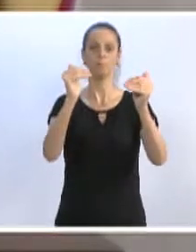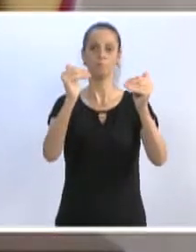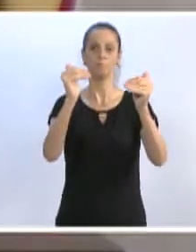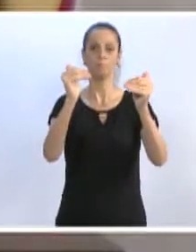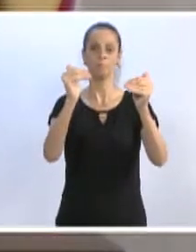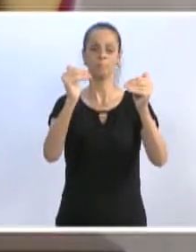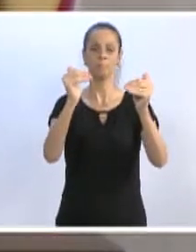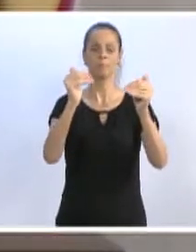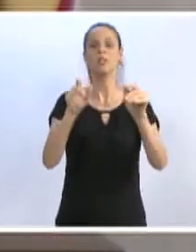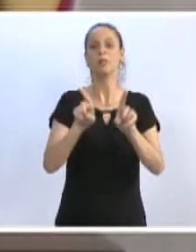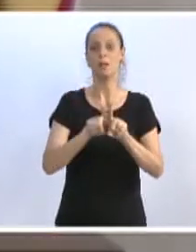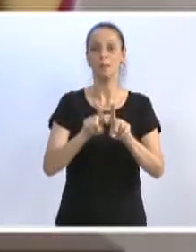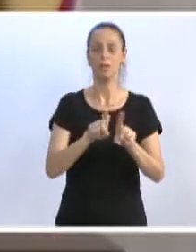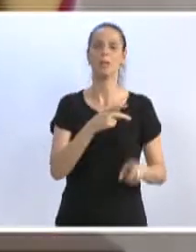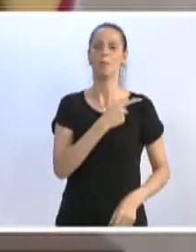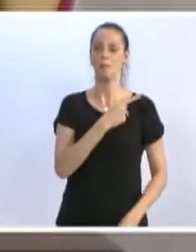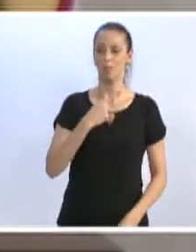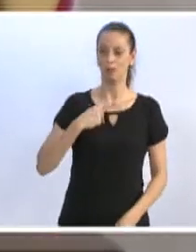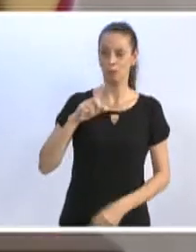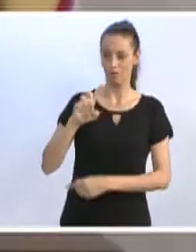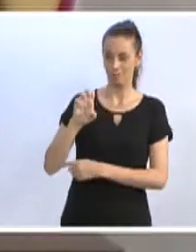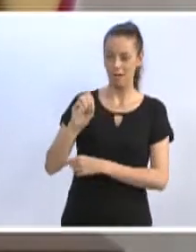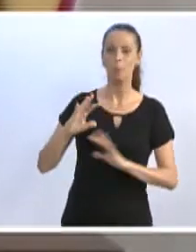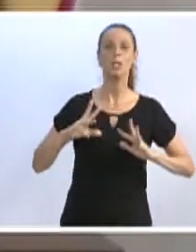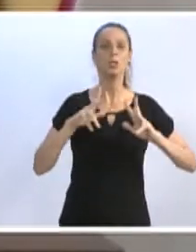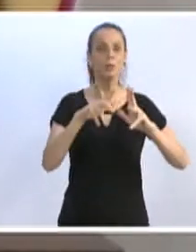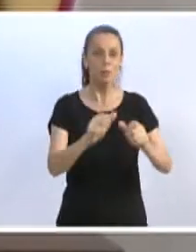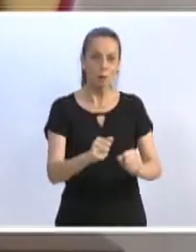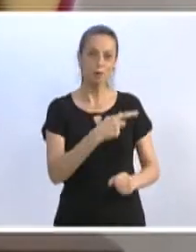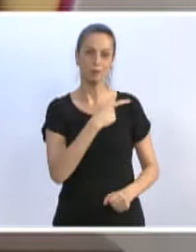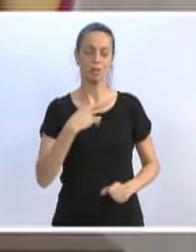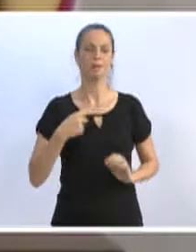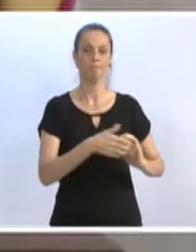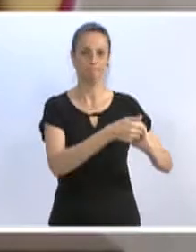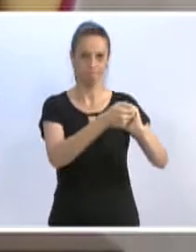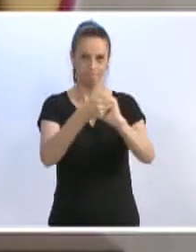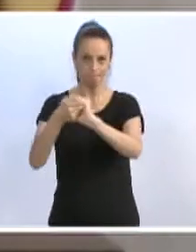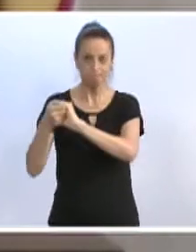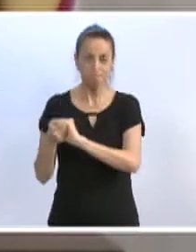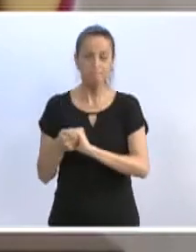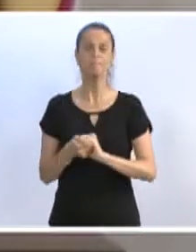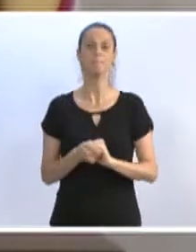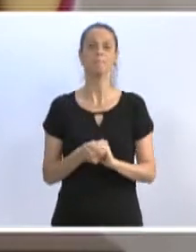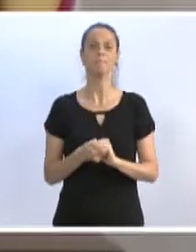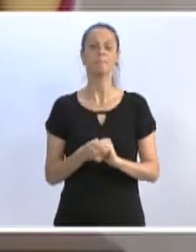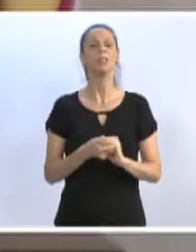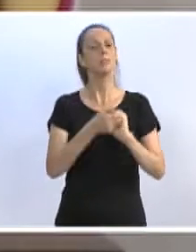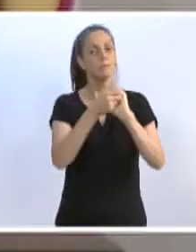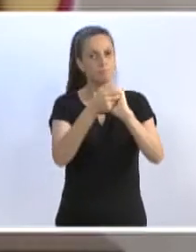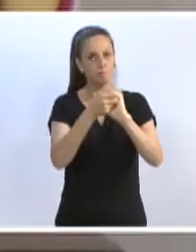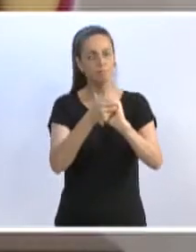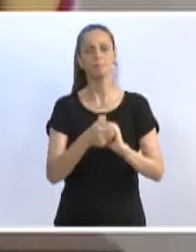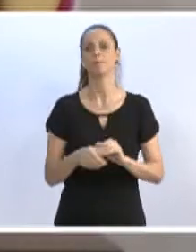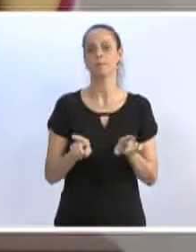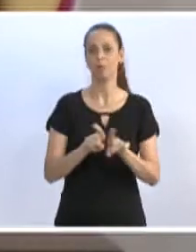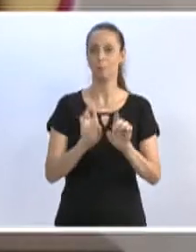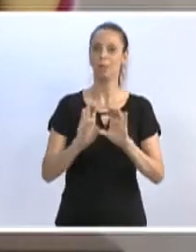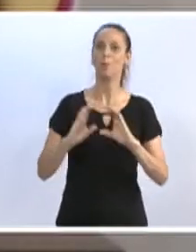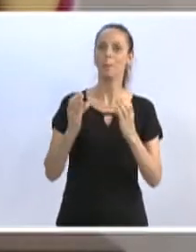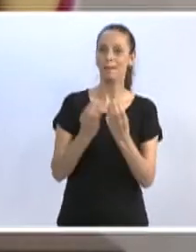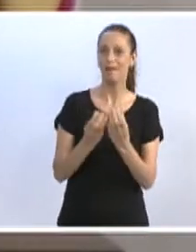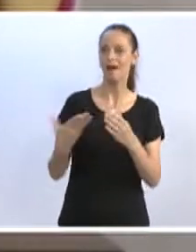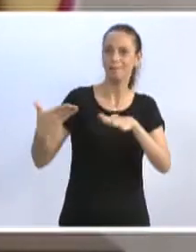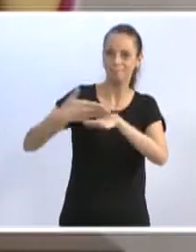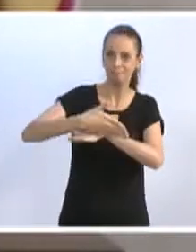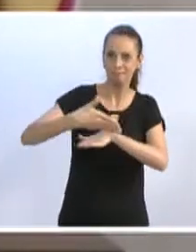do pastor Léo, cumprimento as autoridades eclesiásticas. Também deixo aqui meus cumprimentos à comunidade presente,